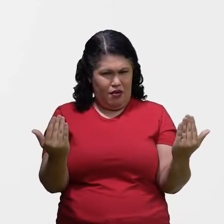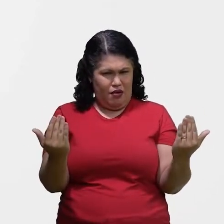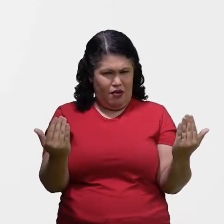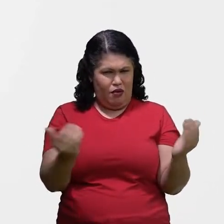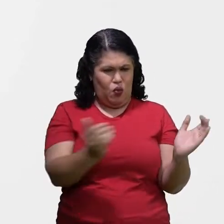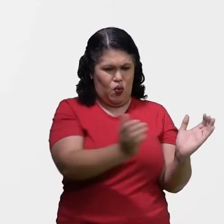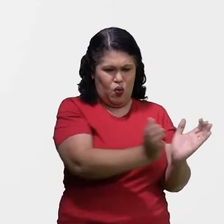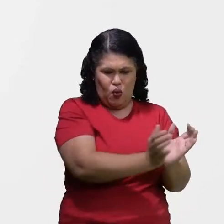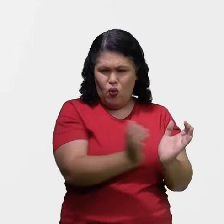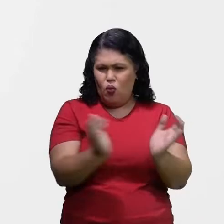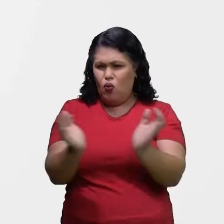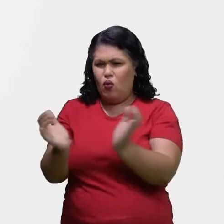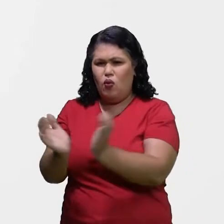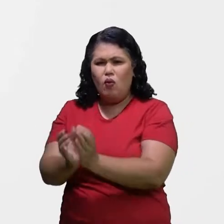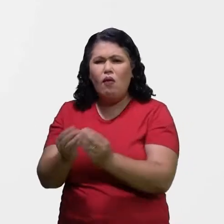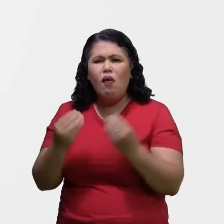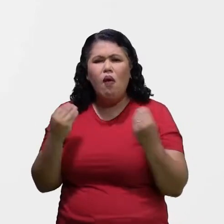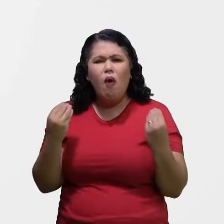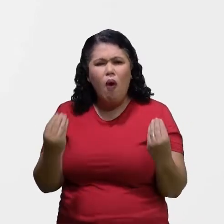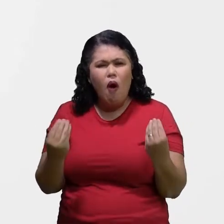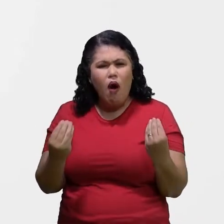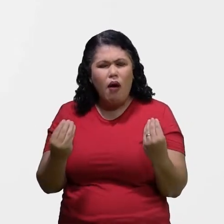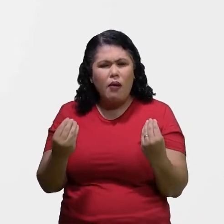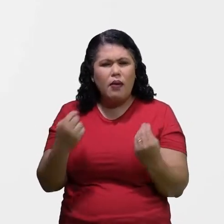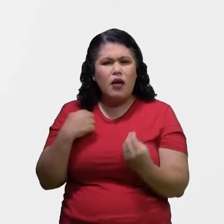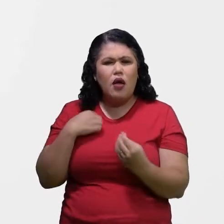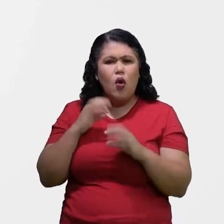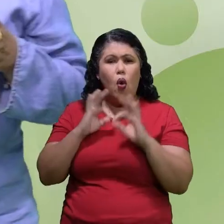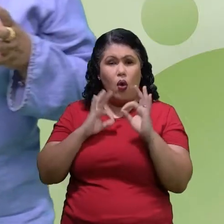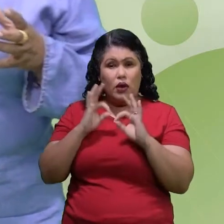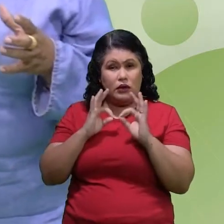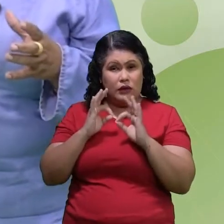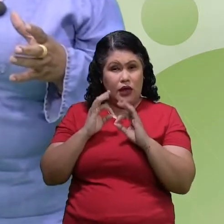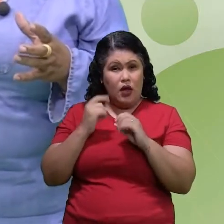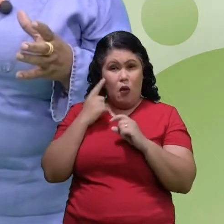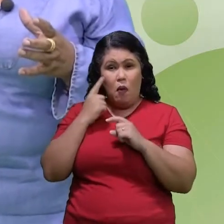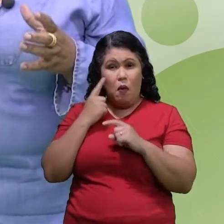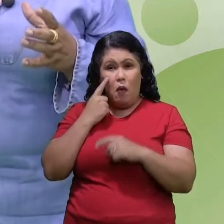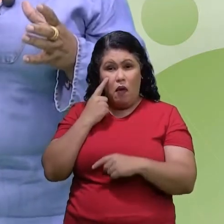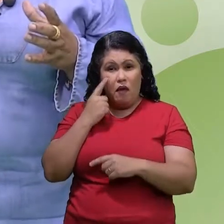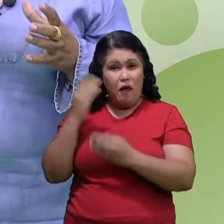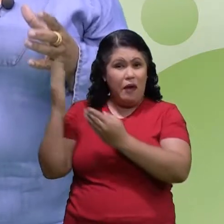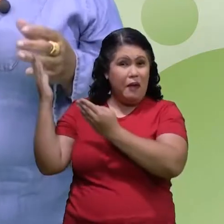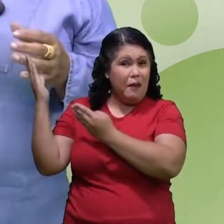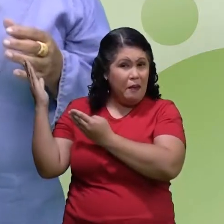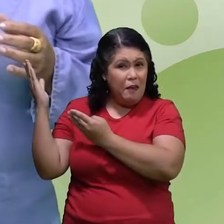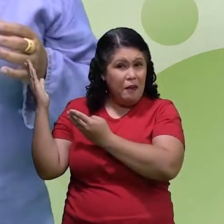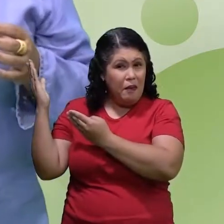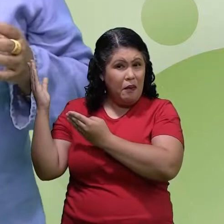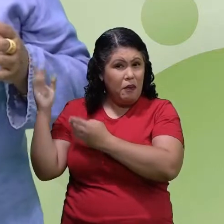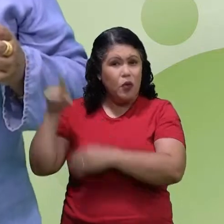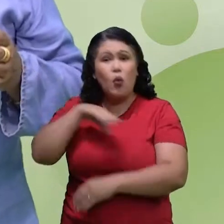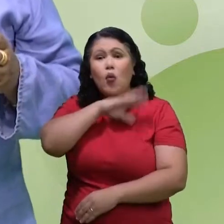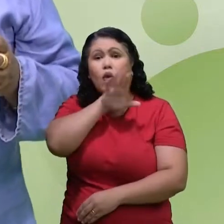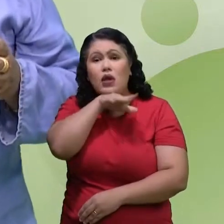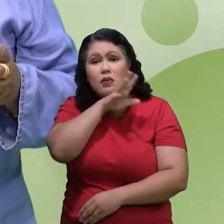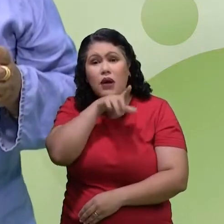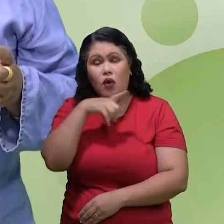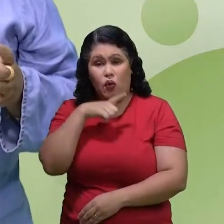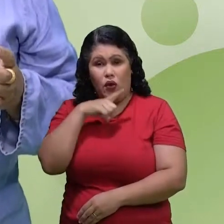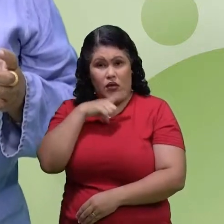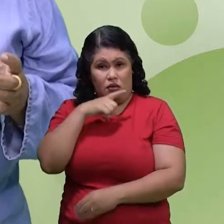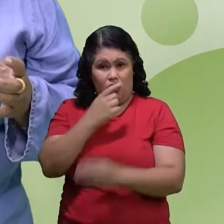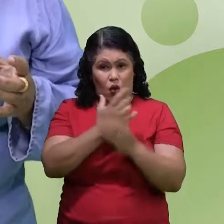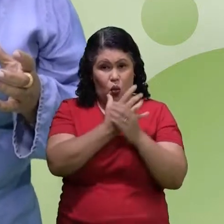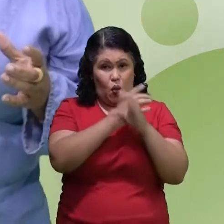que eu pensei em trazer um animal para mostrar para vocês que tem vértebra. Vocês estão